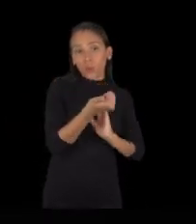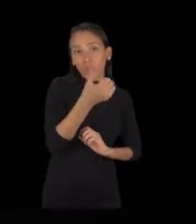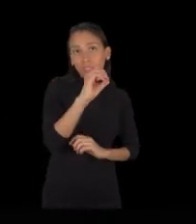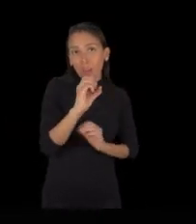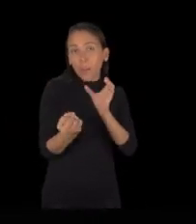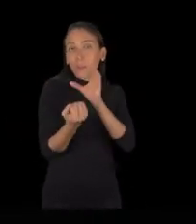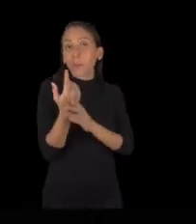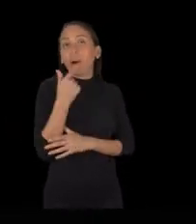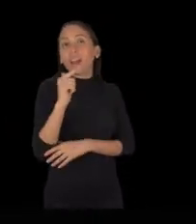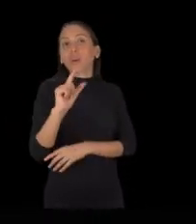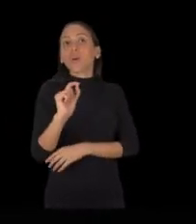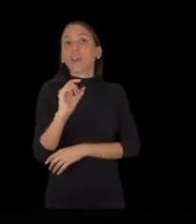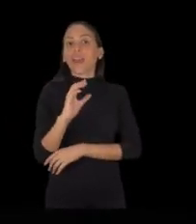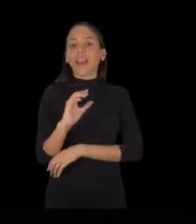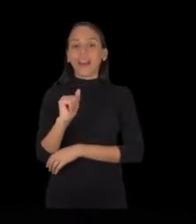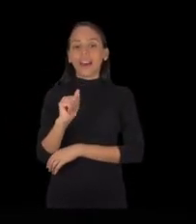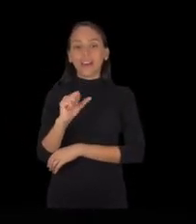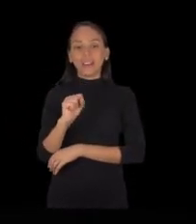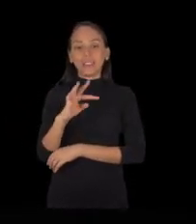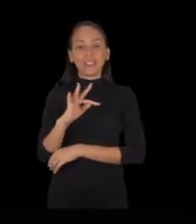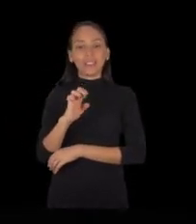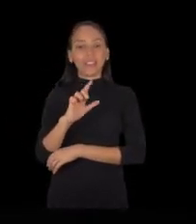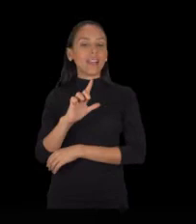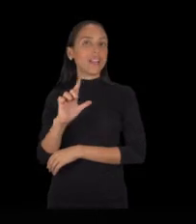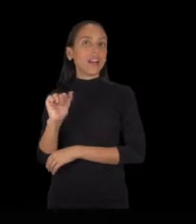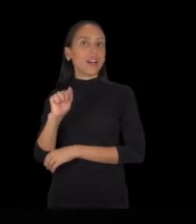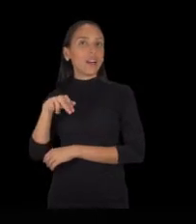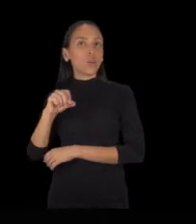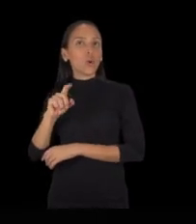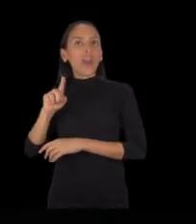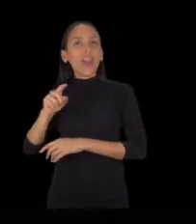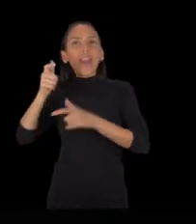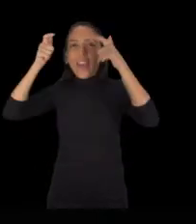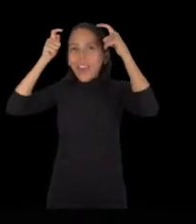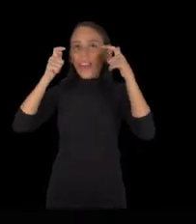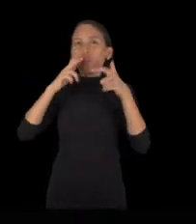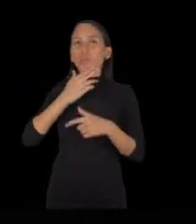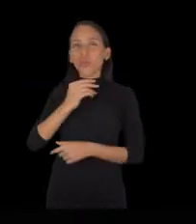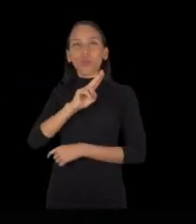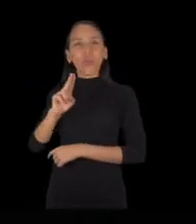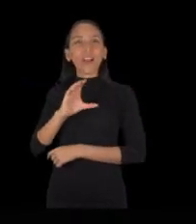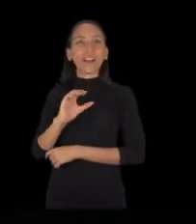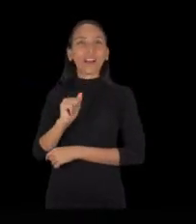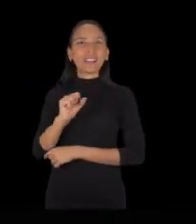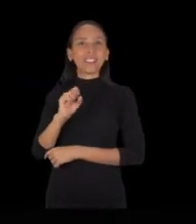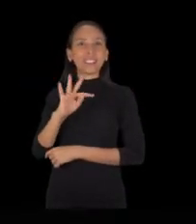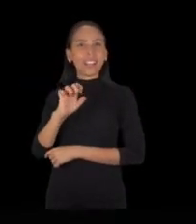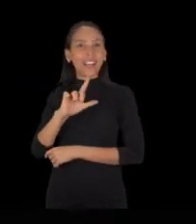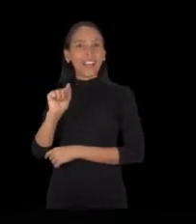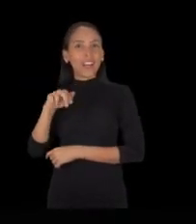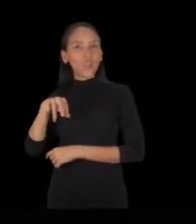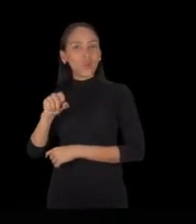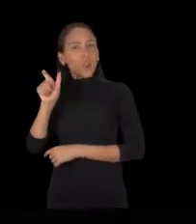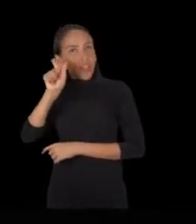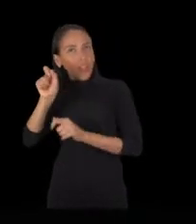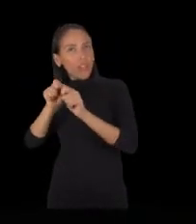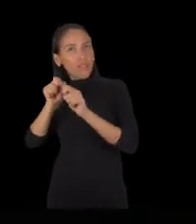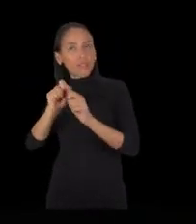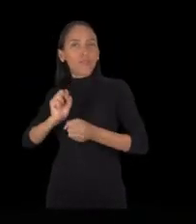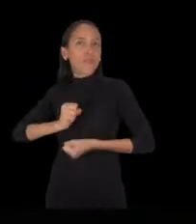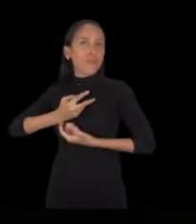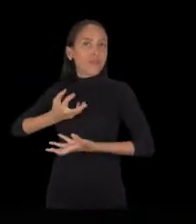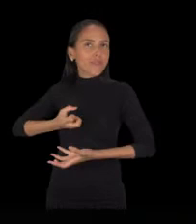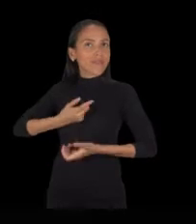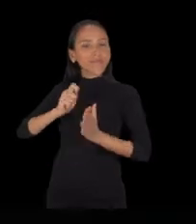com a produção do rei castelhano, que escrevia poesias, então surgiram